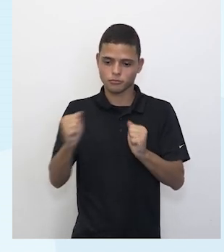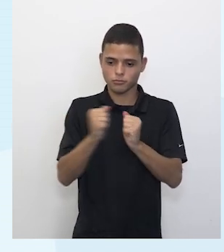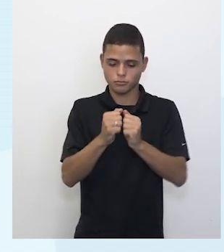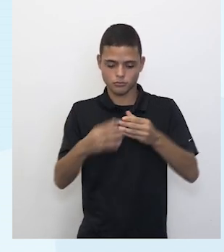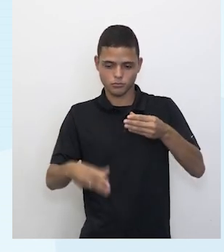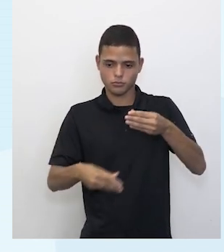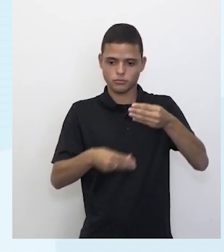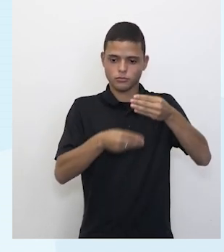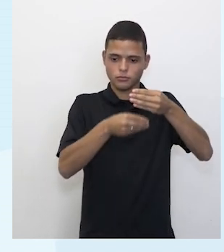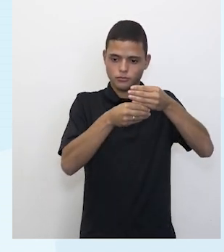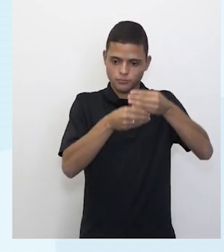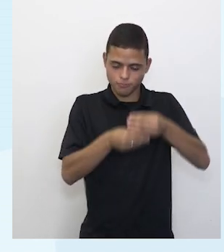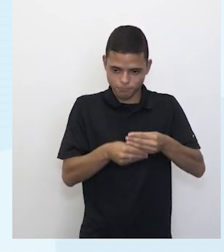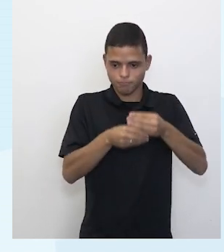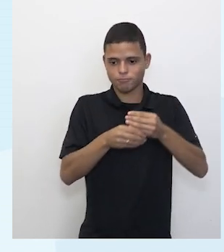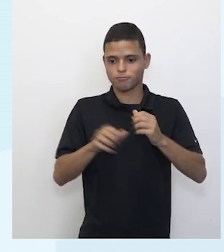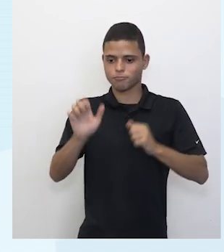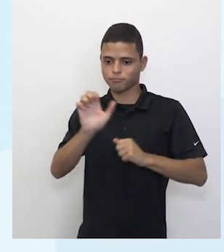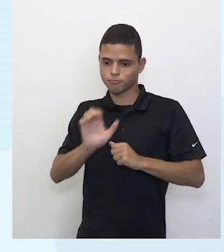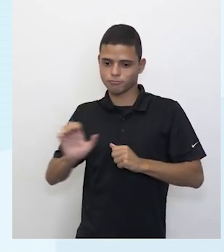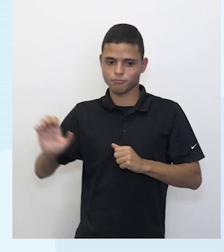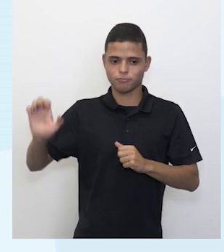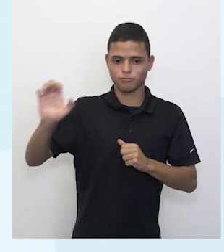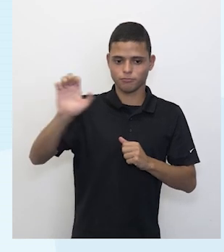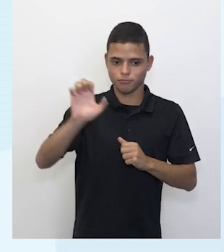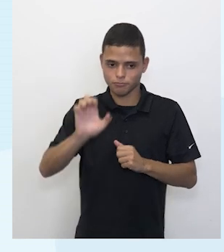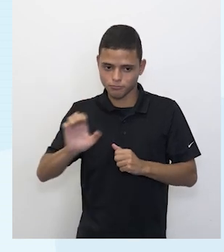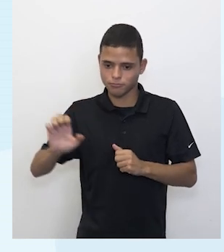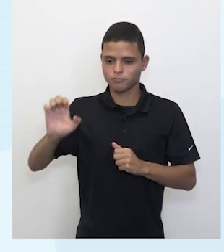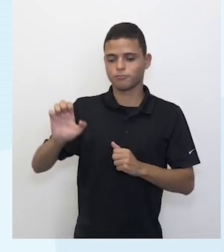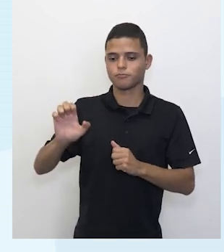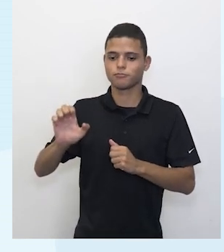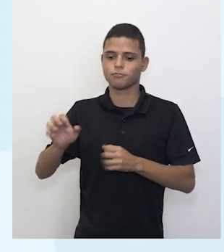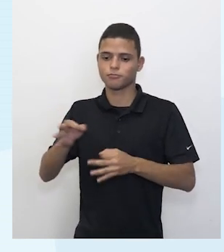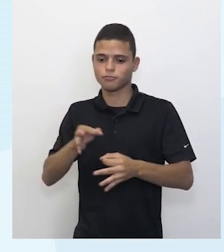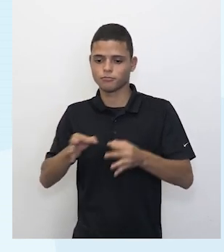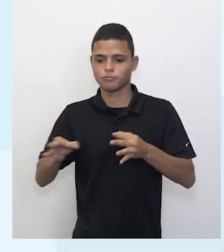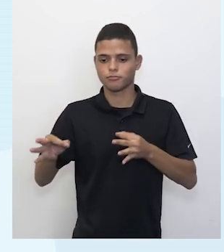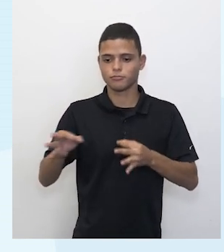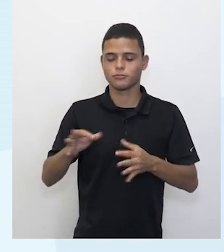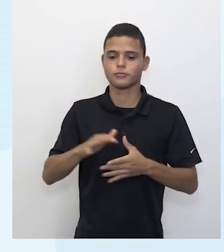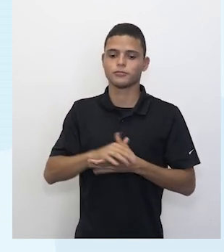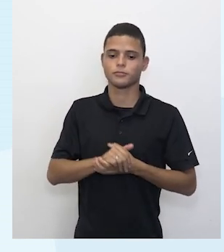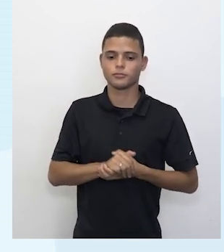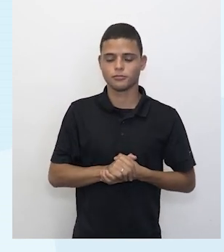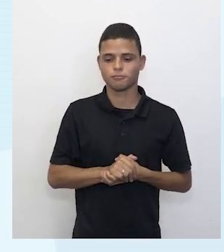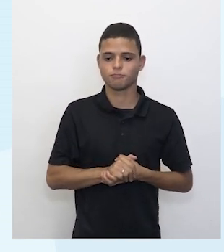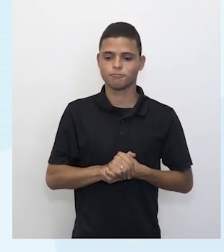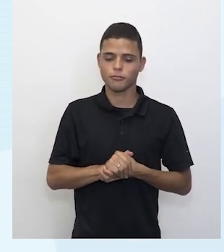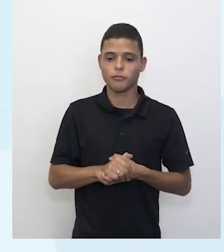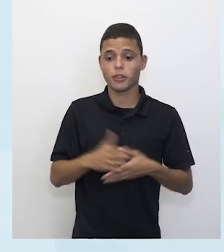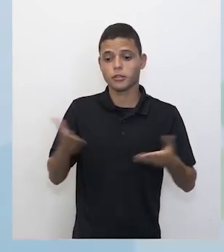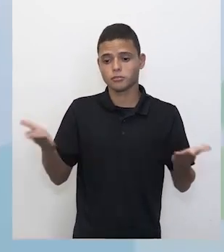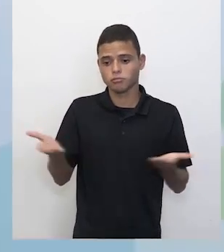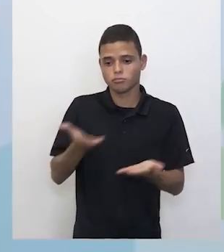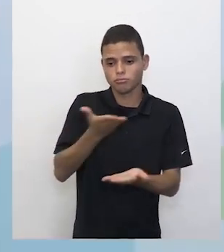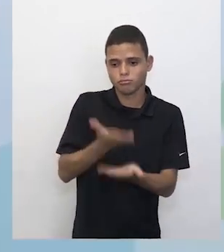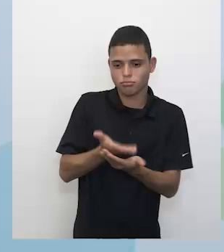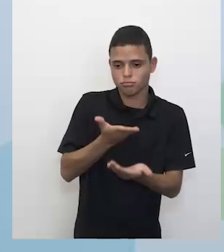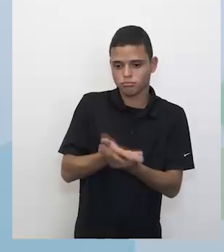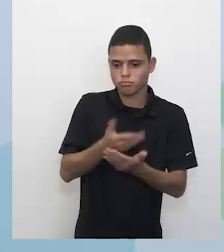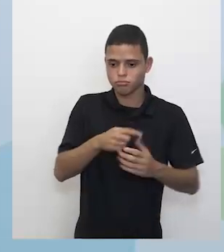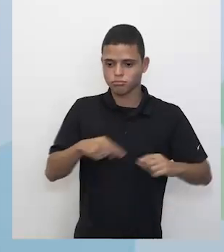chama Estado em Marx. Tá? Então, nessa aula de hoje, a gente vai tratar dessa questão do Estado e das leis dentro